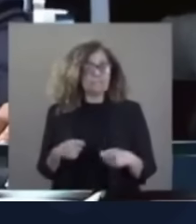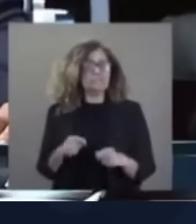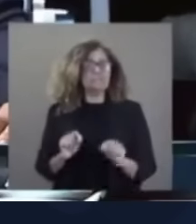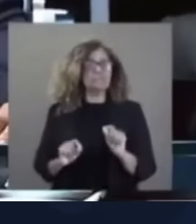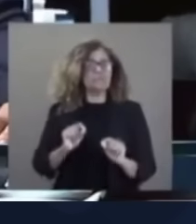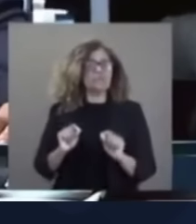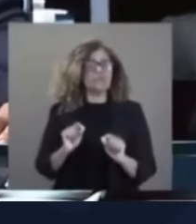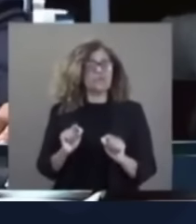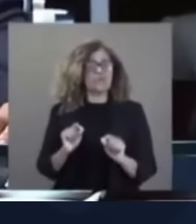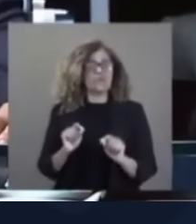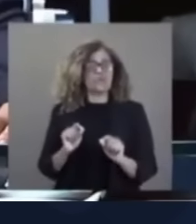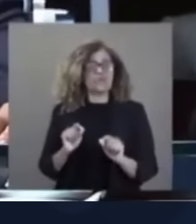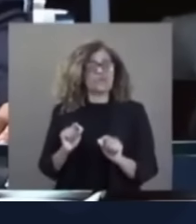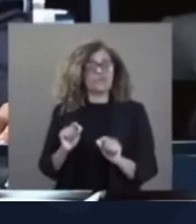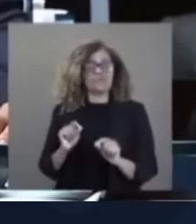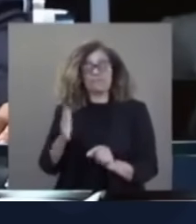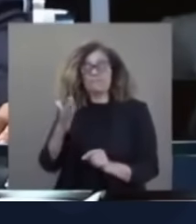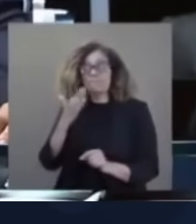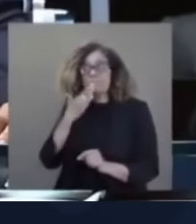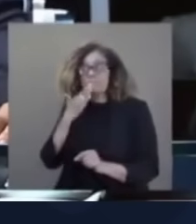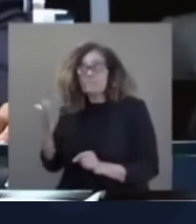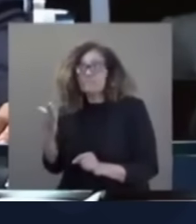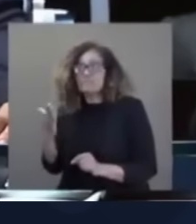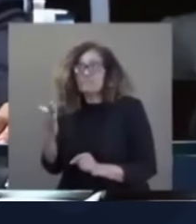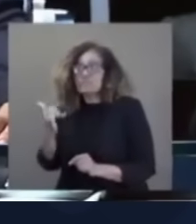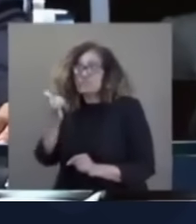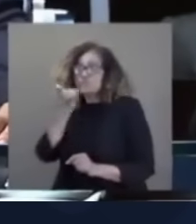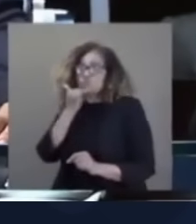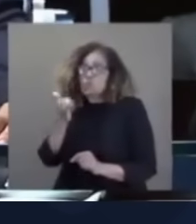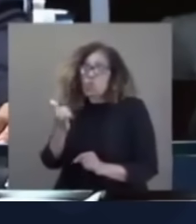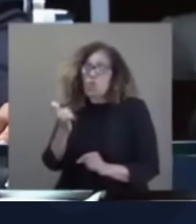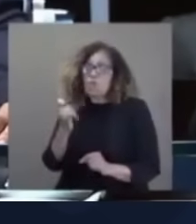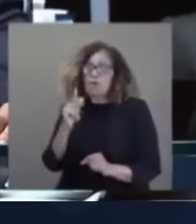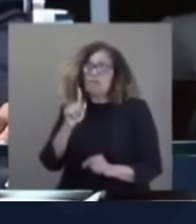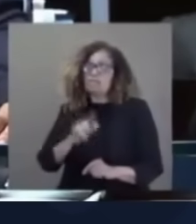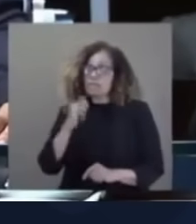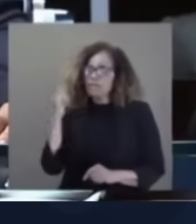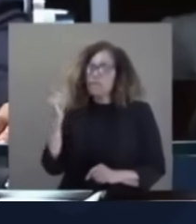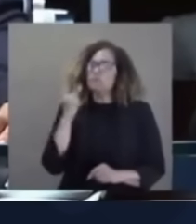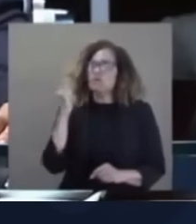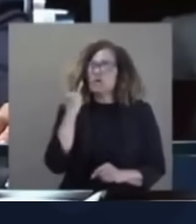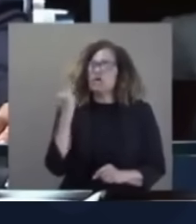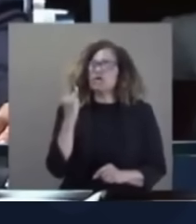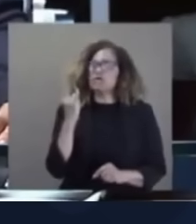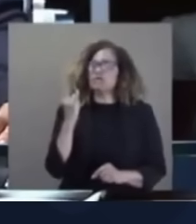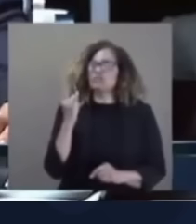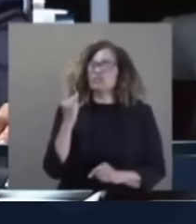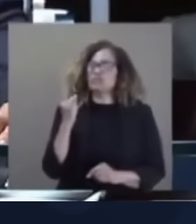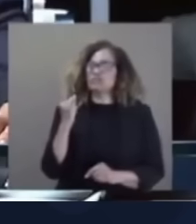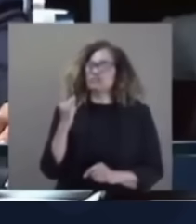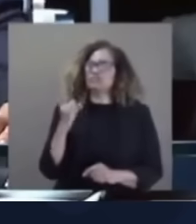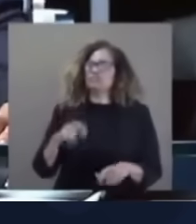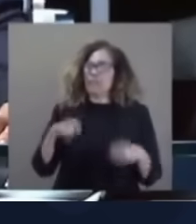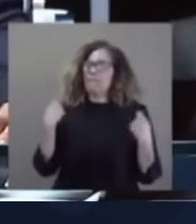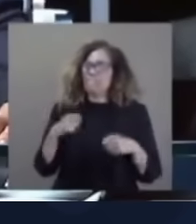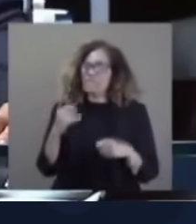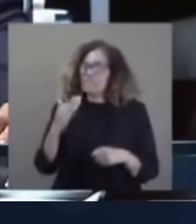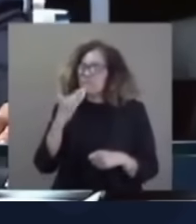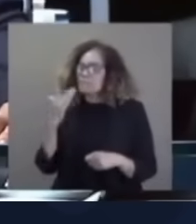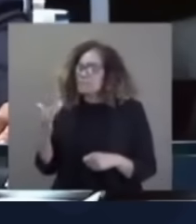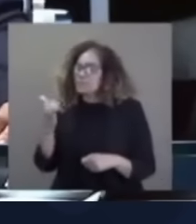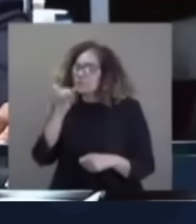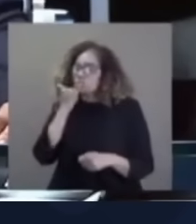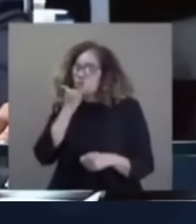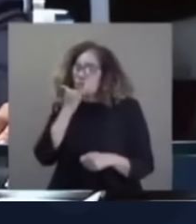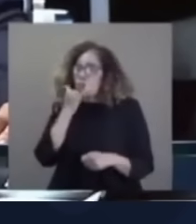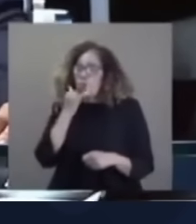uma retratação fundamental que haja retratação e um